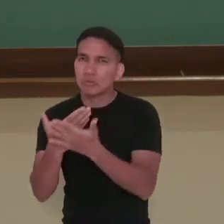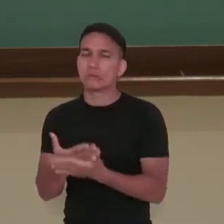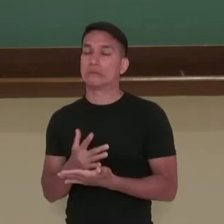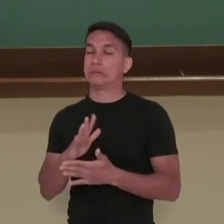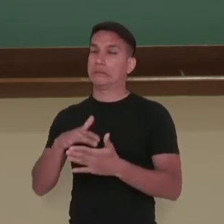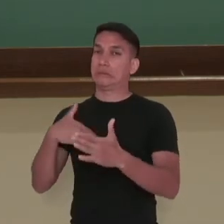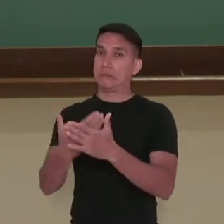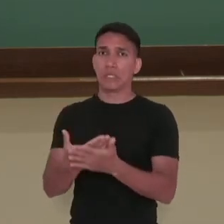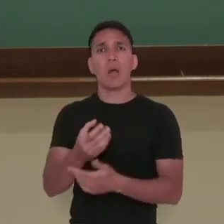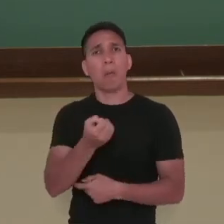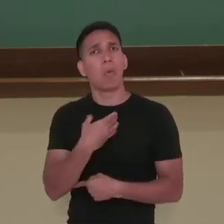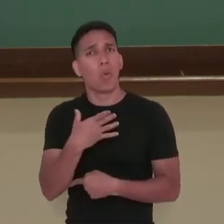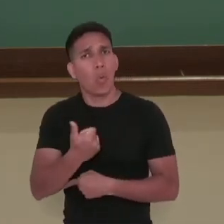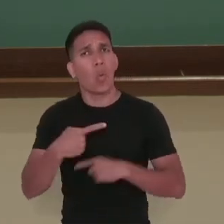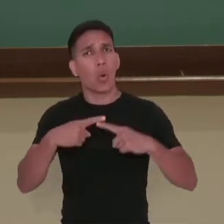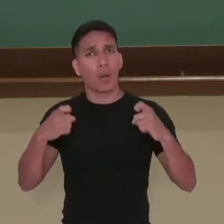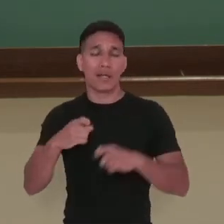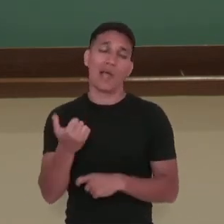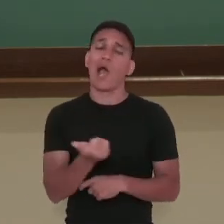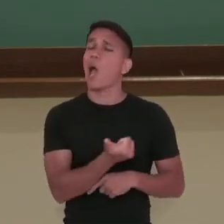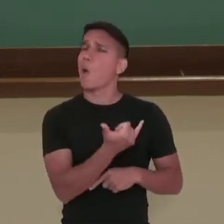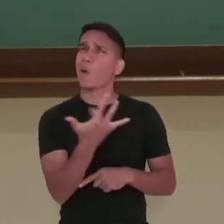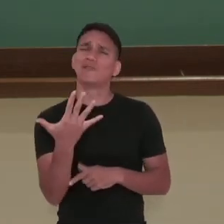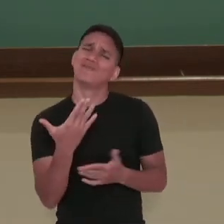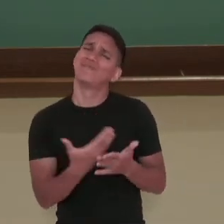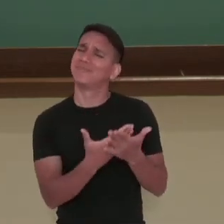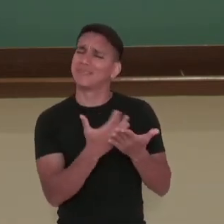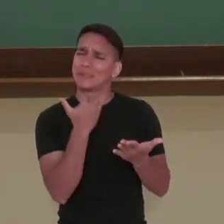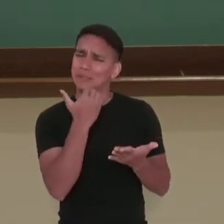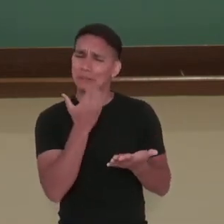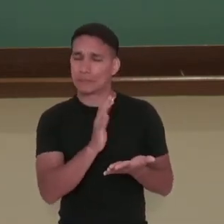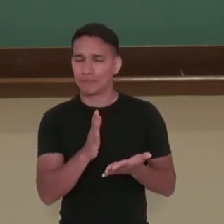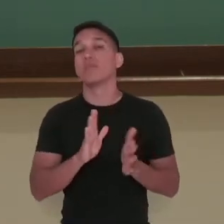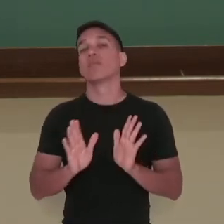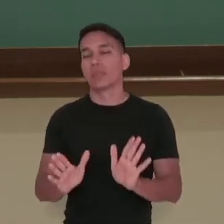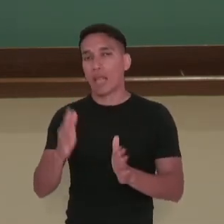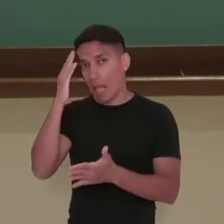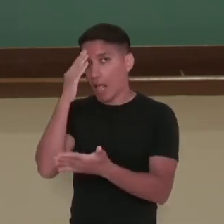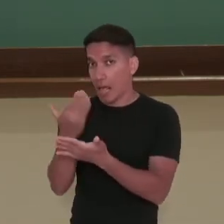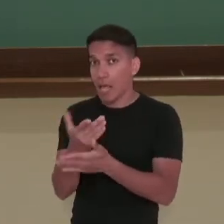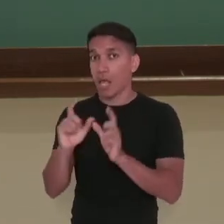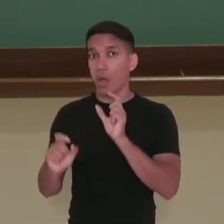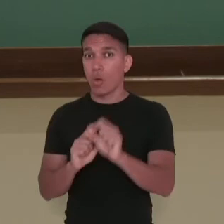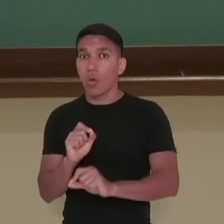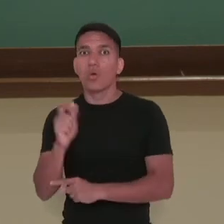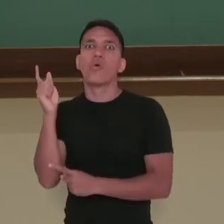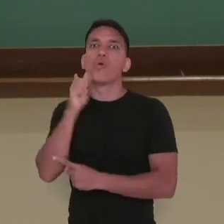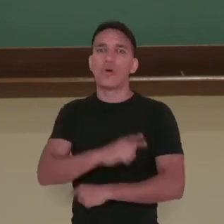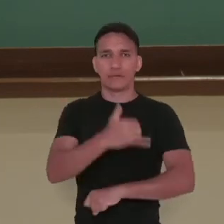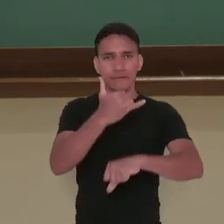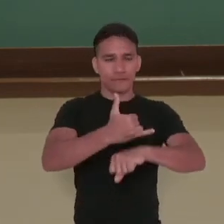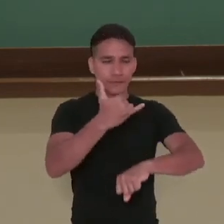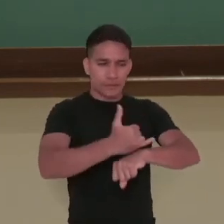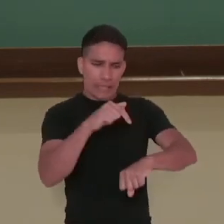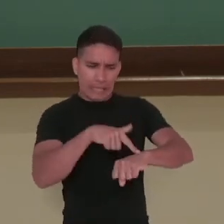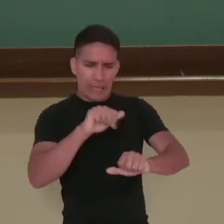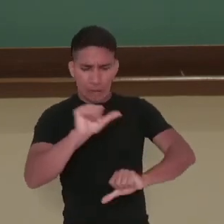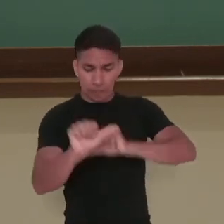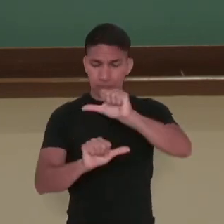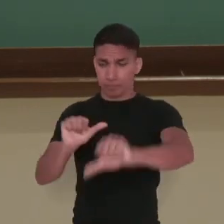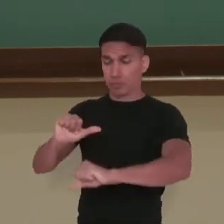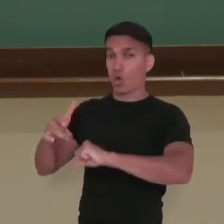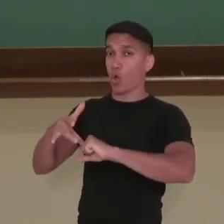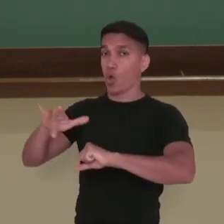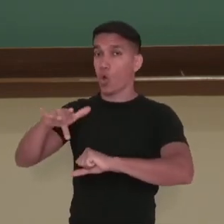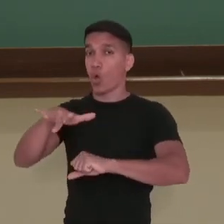bem úteis assim para a ciência, outros estudos nem tanto. Galera, e eles acreditavam que para um metal virar ouro